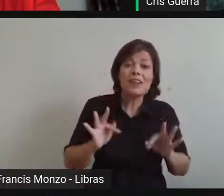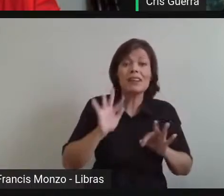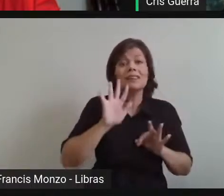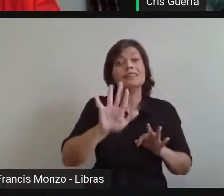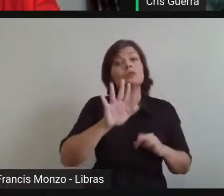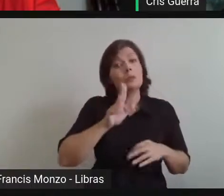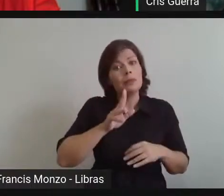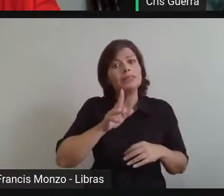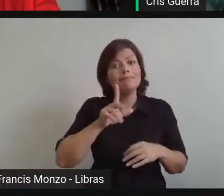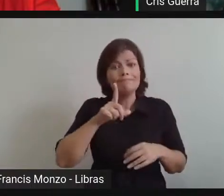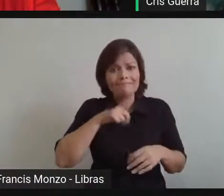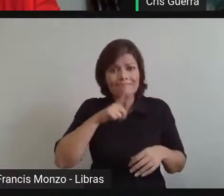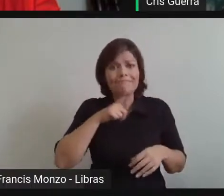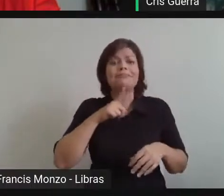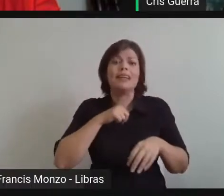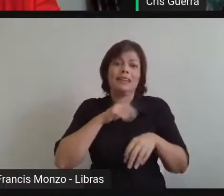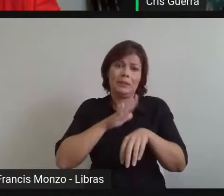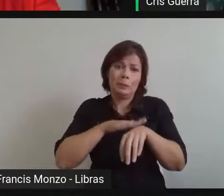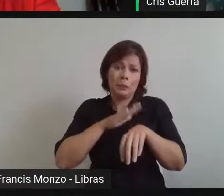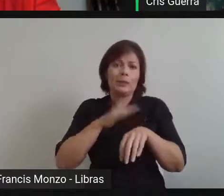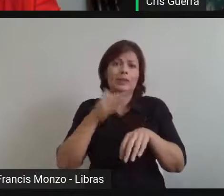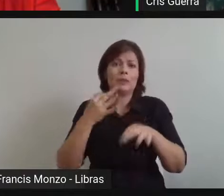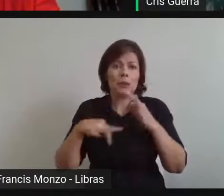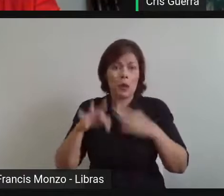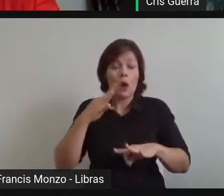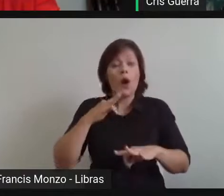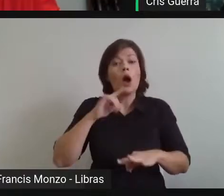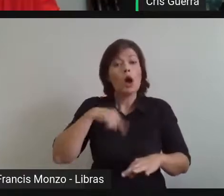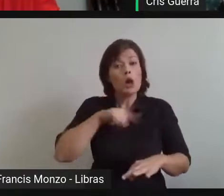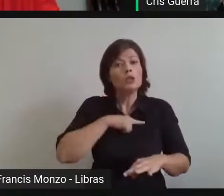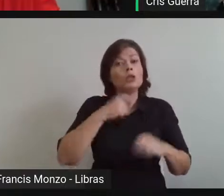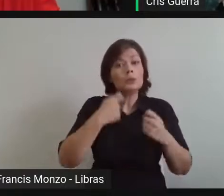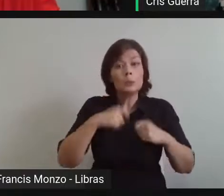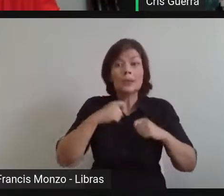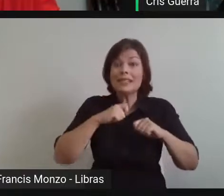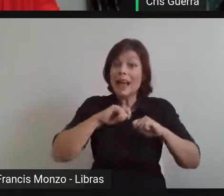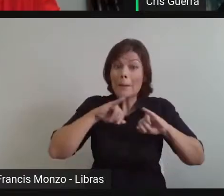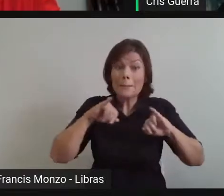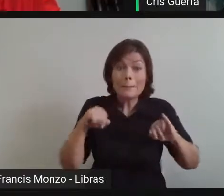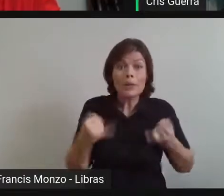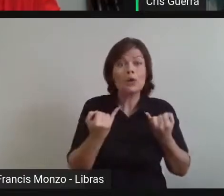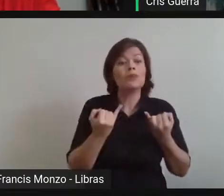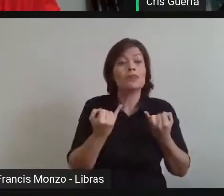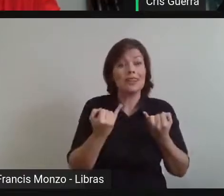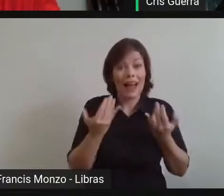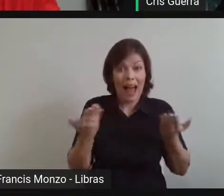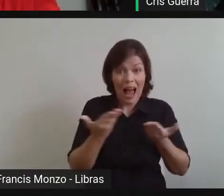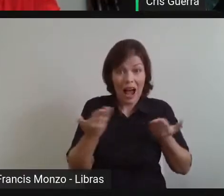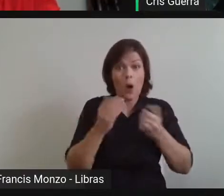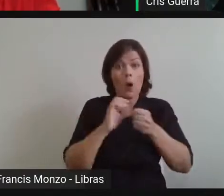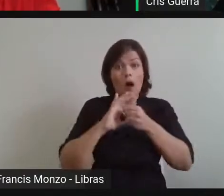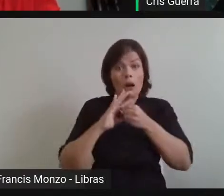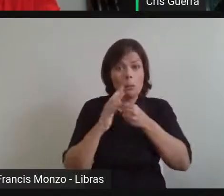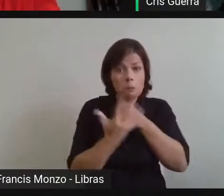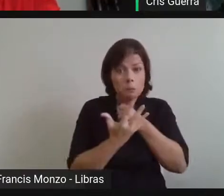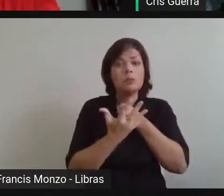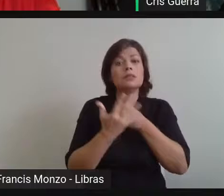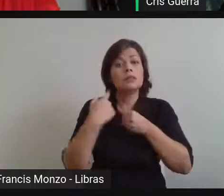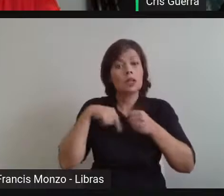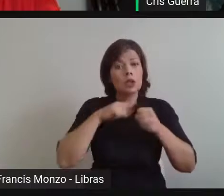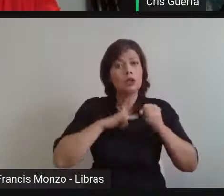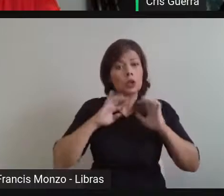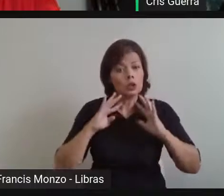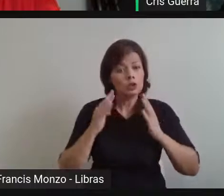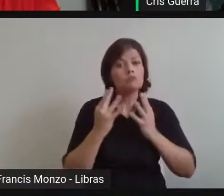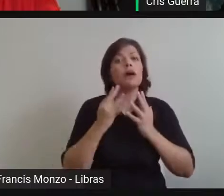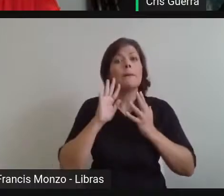de aproveitar os momentos felizes, mesmo nesse momento. Porque nós que estamos vivos e com saúde, a